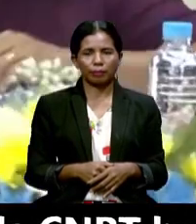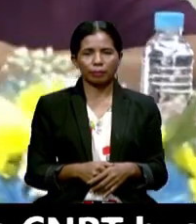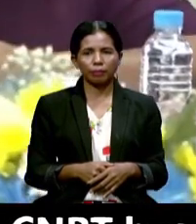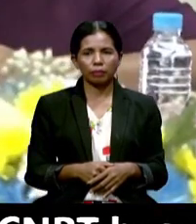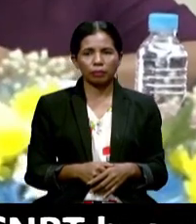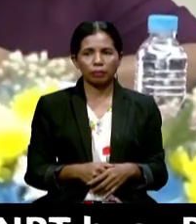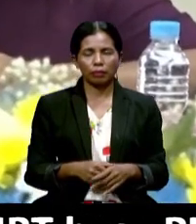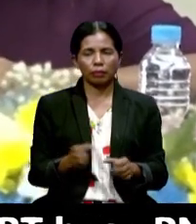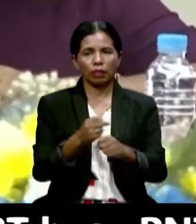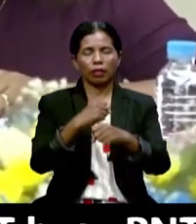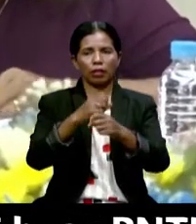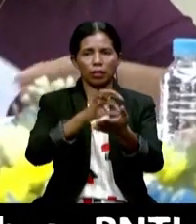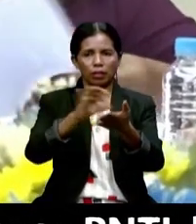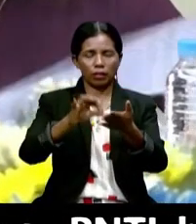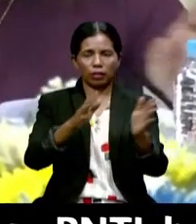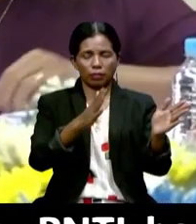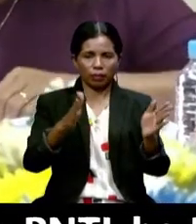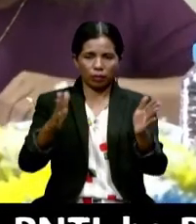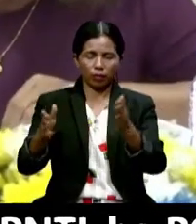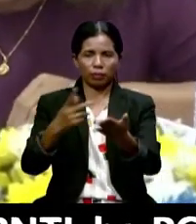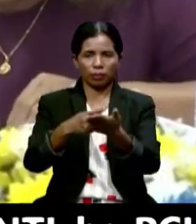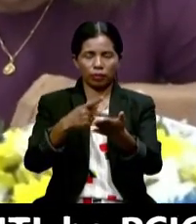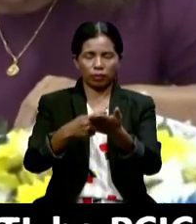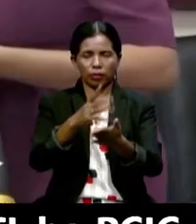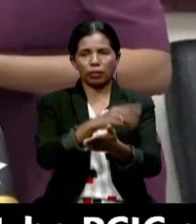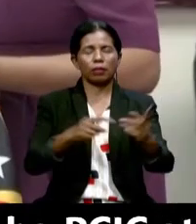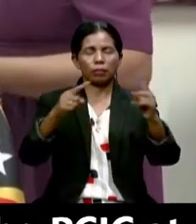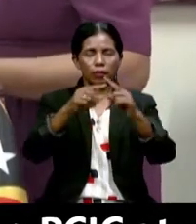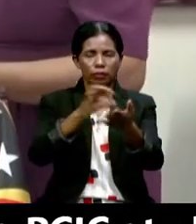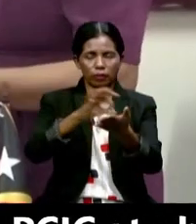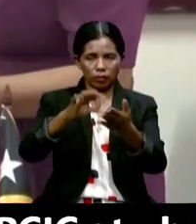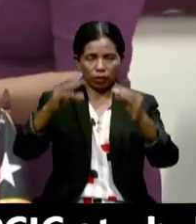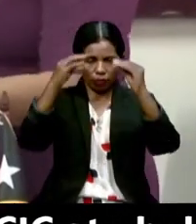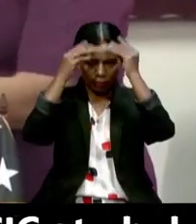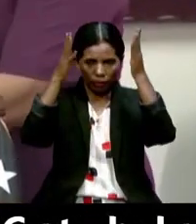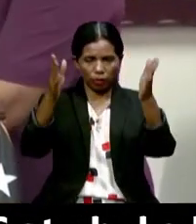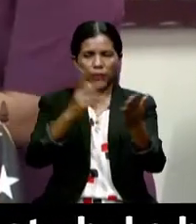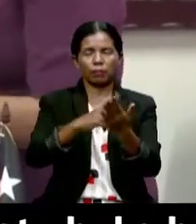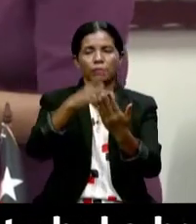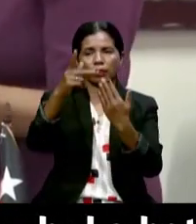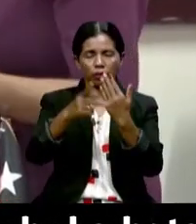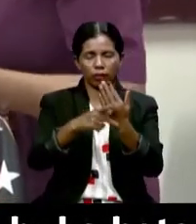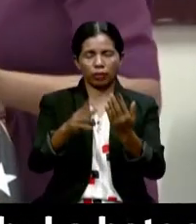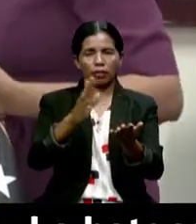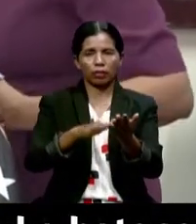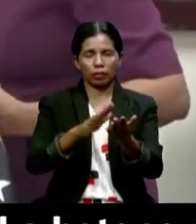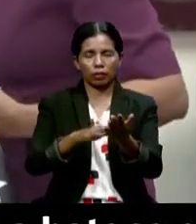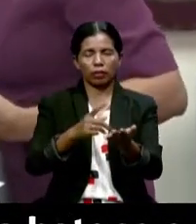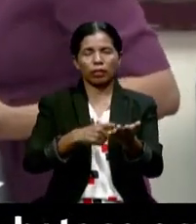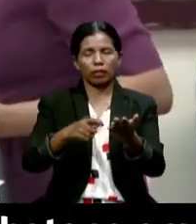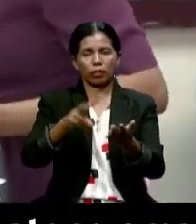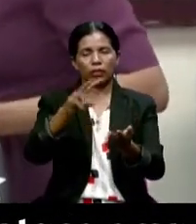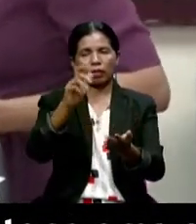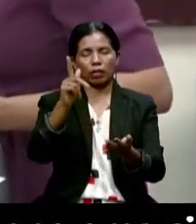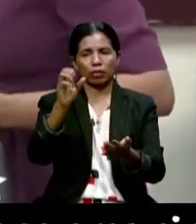A FUEN realiza a assinatura preparatória projeto piloto para formação professor para programa produtivo ensino secundário técnico vocacional